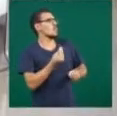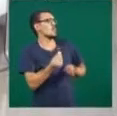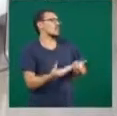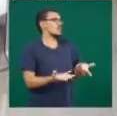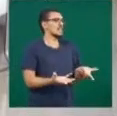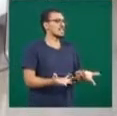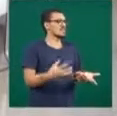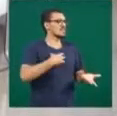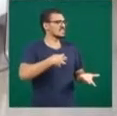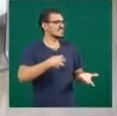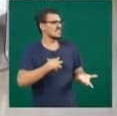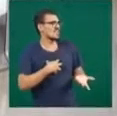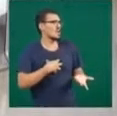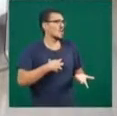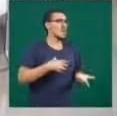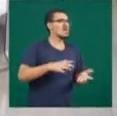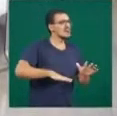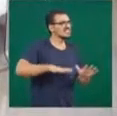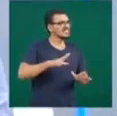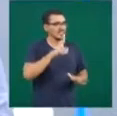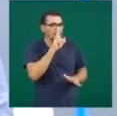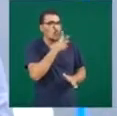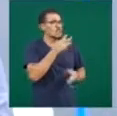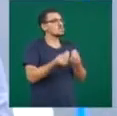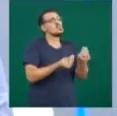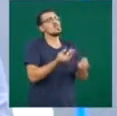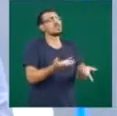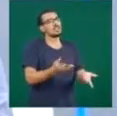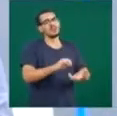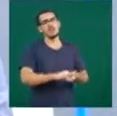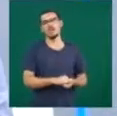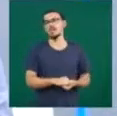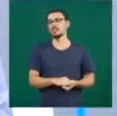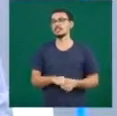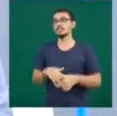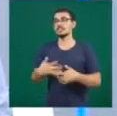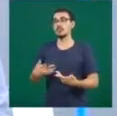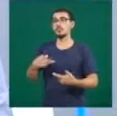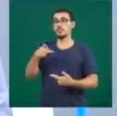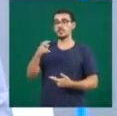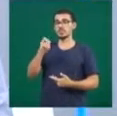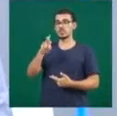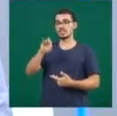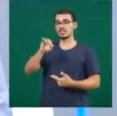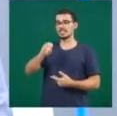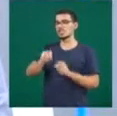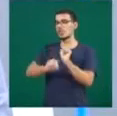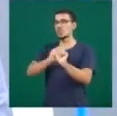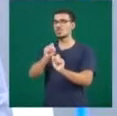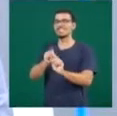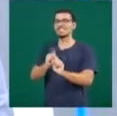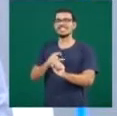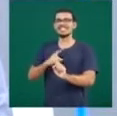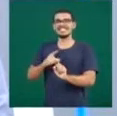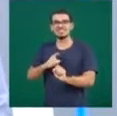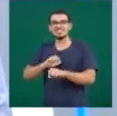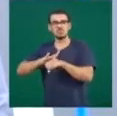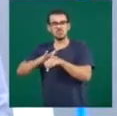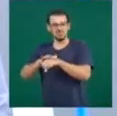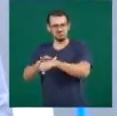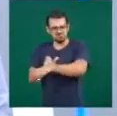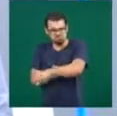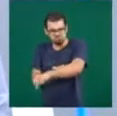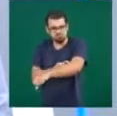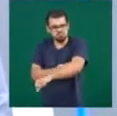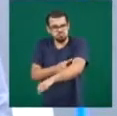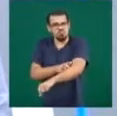com os sintomas em si ou com crises que possa acontecer? Sim, a psoríase é uma doença inflamatória crônica da pele que pode sim piorar pelo estresse e pela ansiedade.